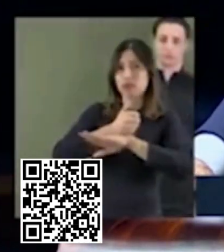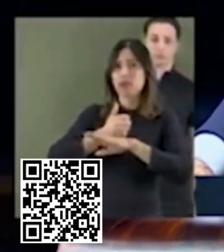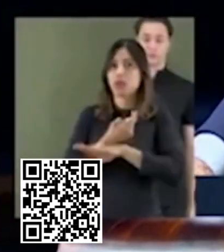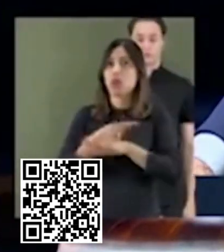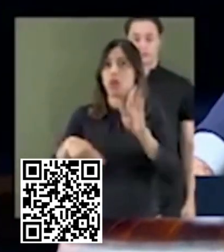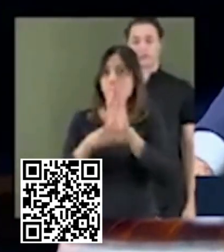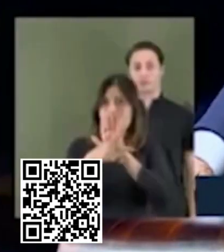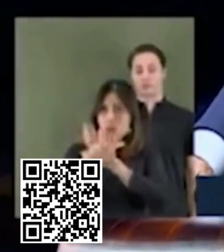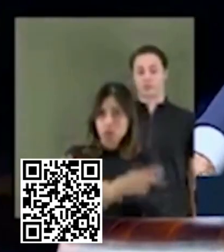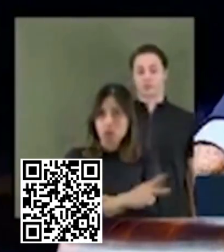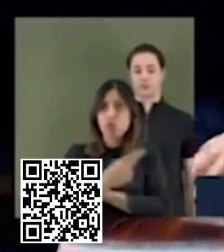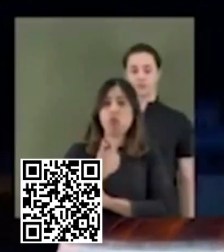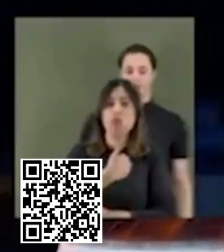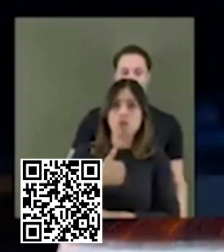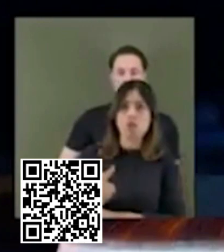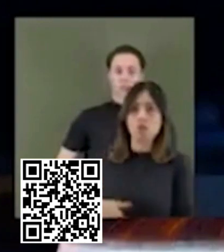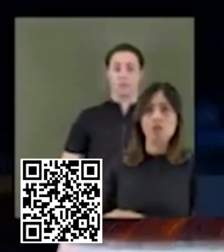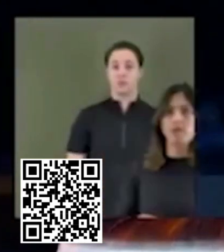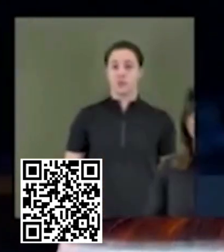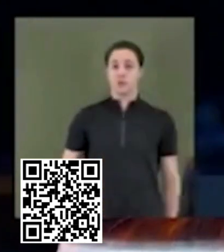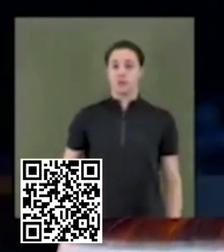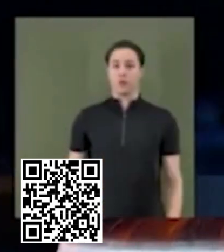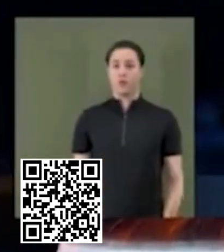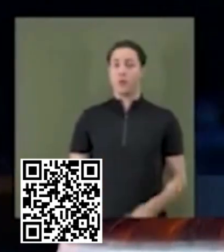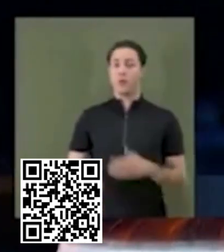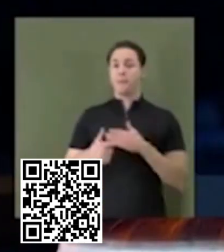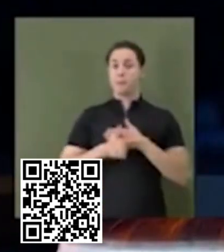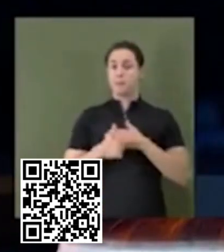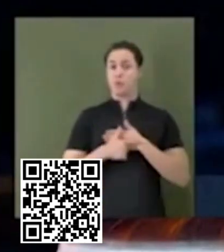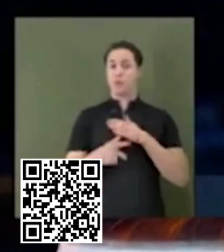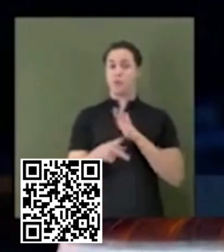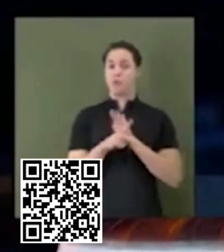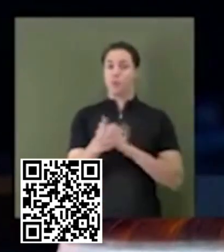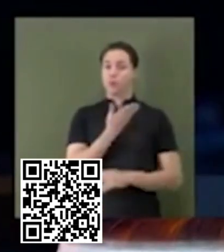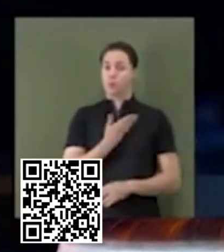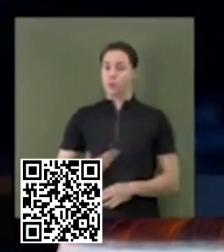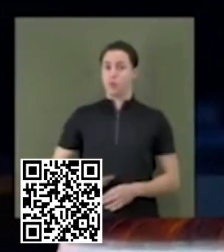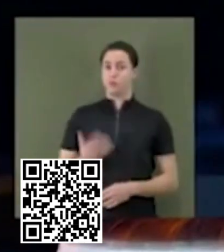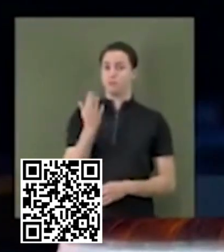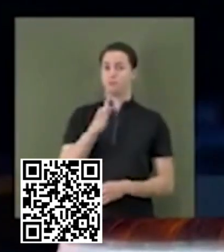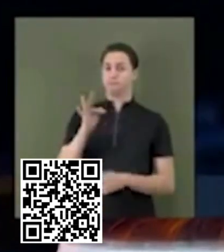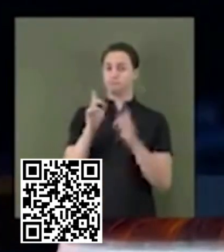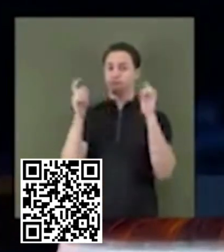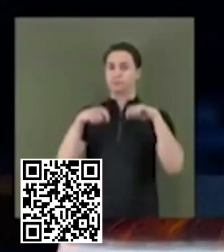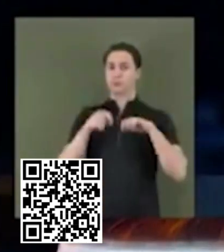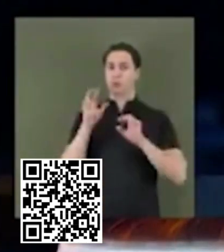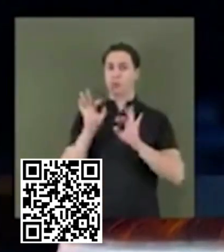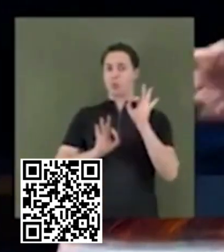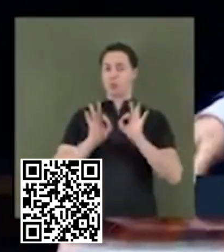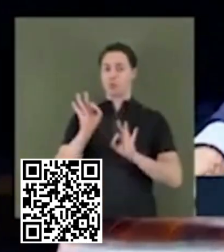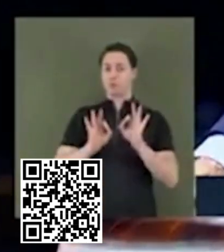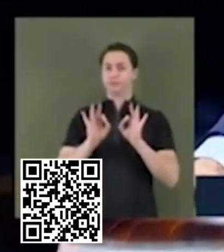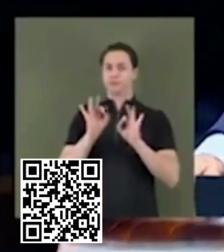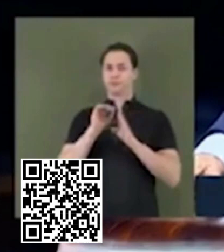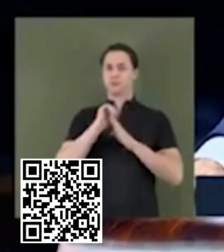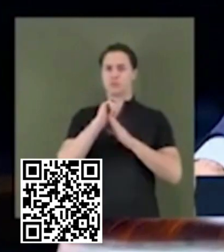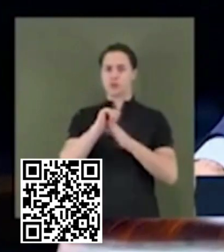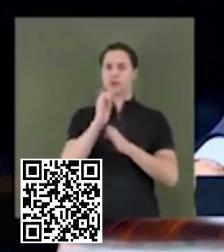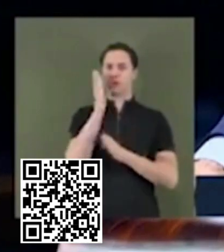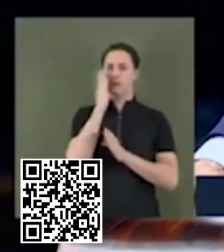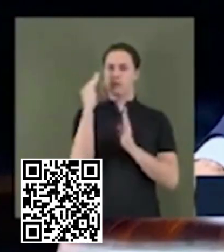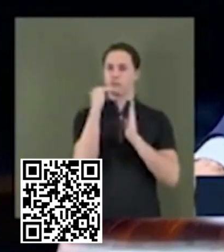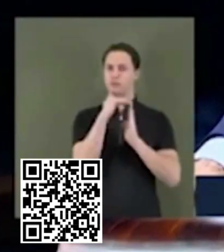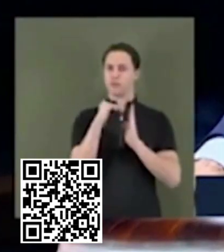estadual, mas cabe ao governo federal estabelecer, né, um norte, né,